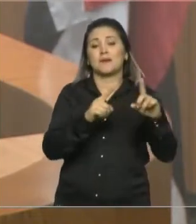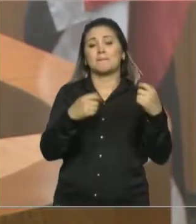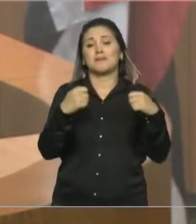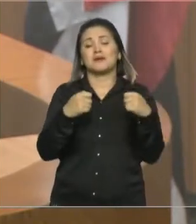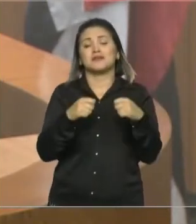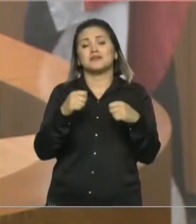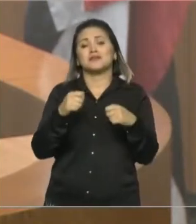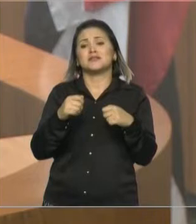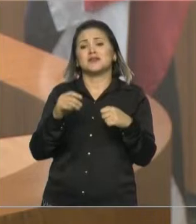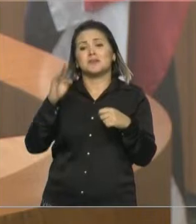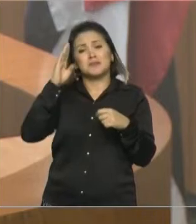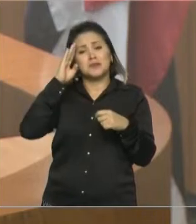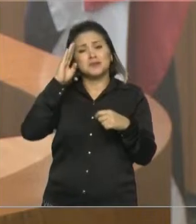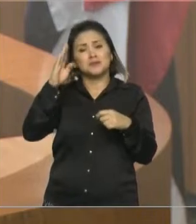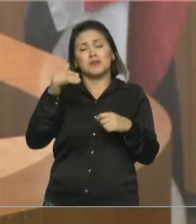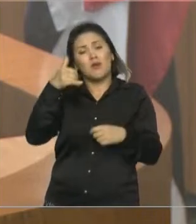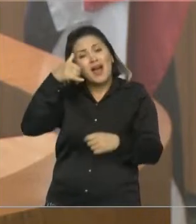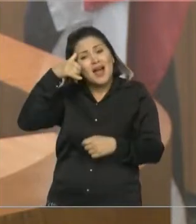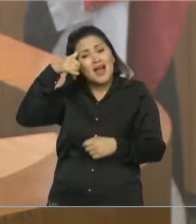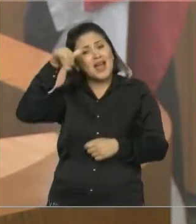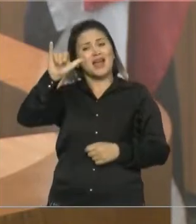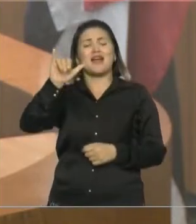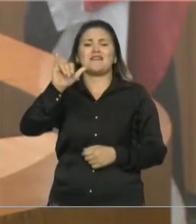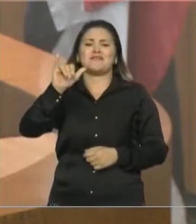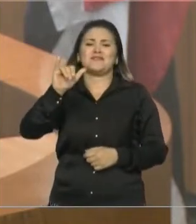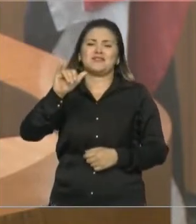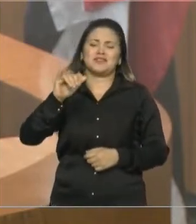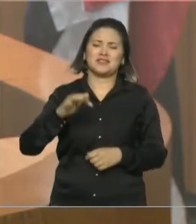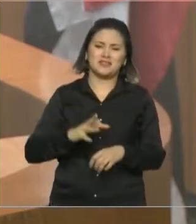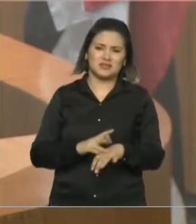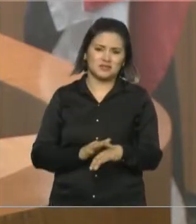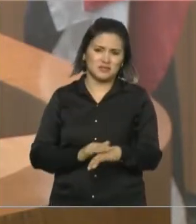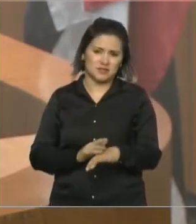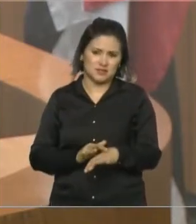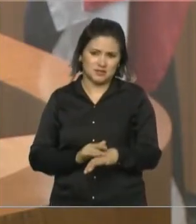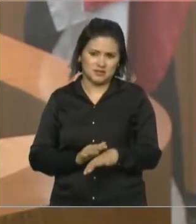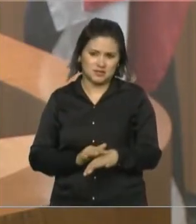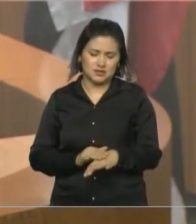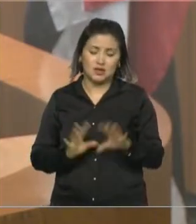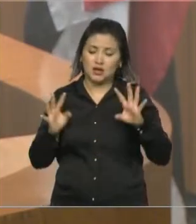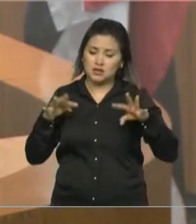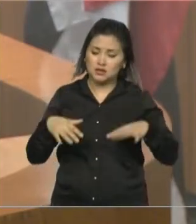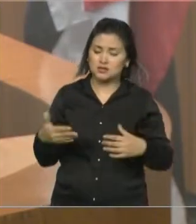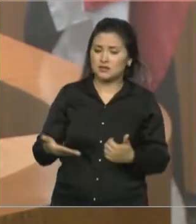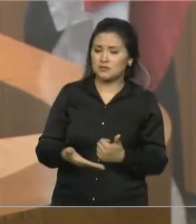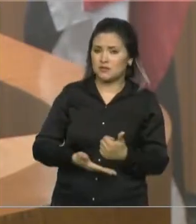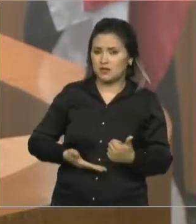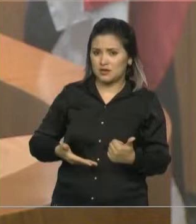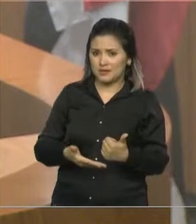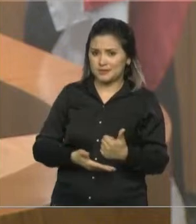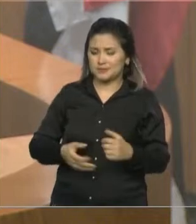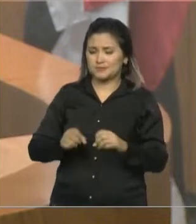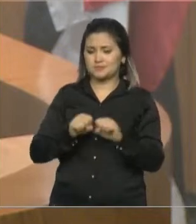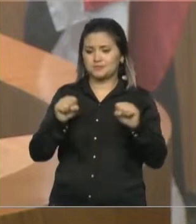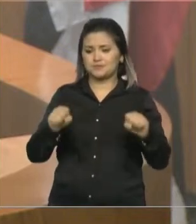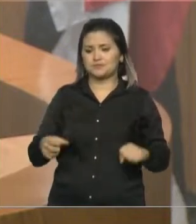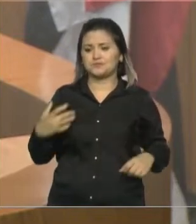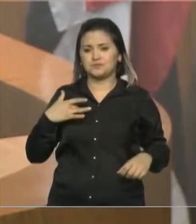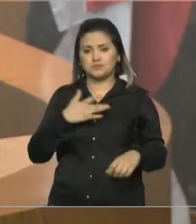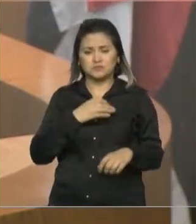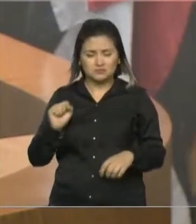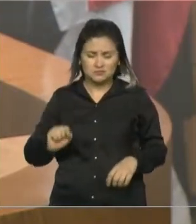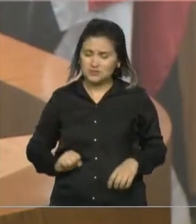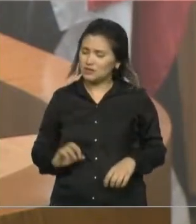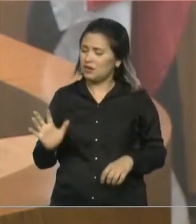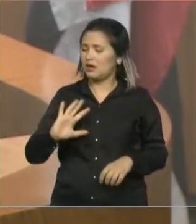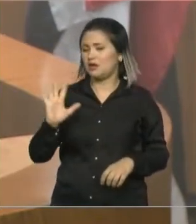zonas de complexidade, na atenção básica, inclusive. E é claro que isso gera um sistema de saúde muito mais caro, muito mais